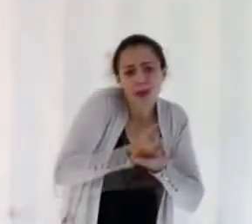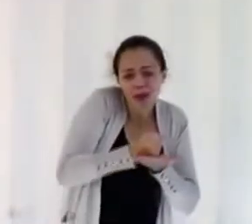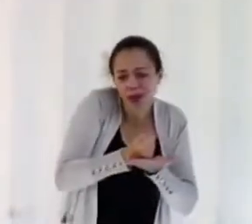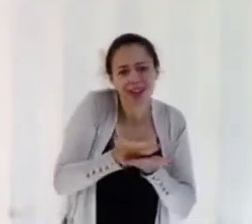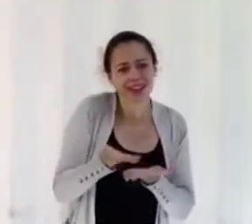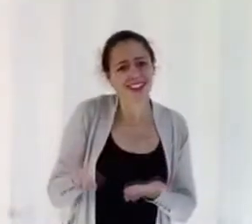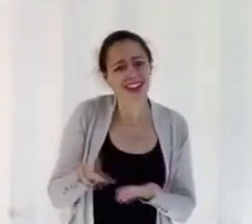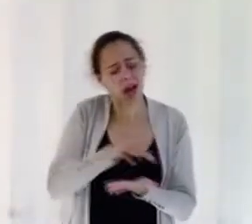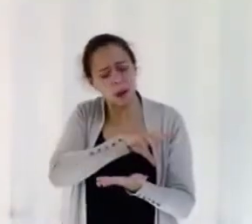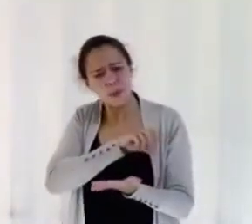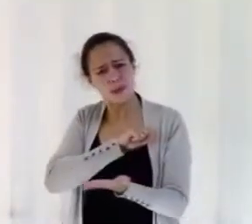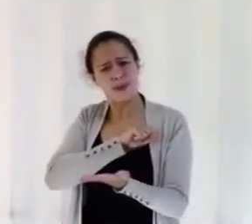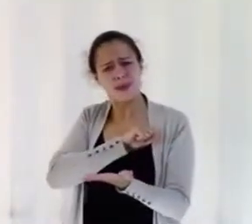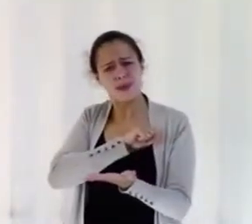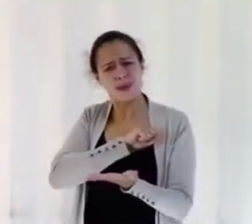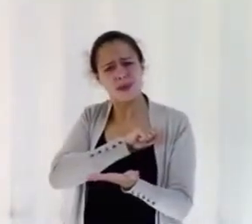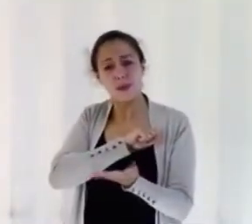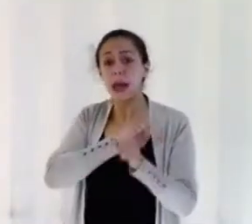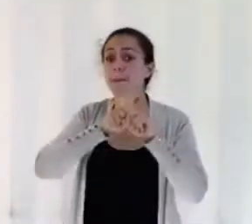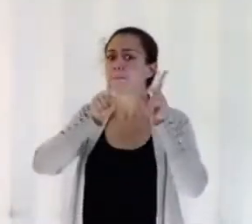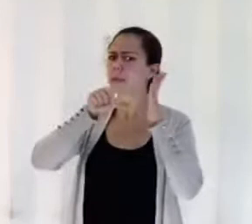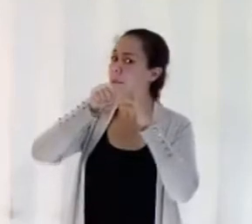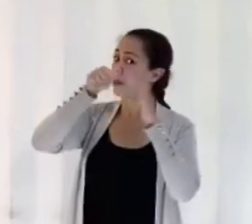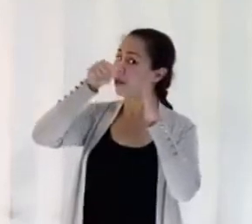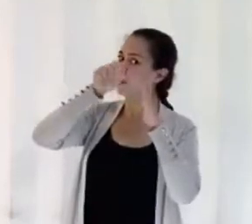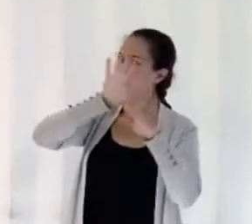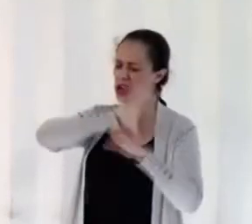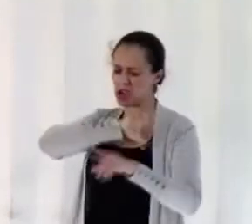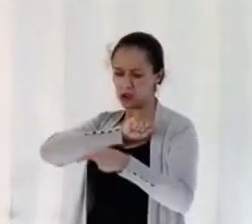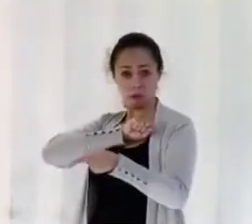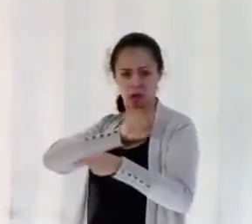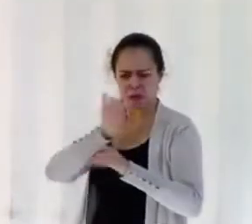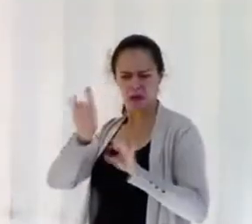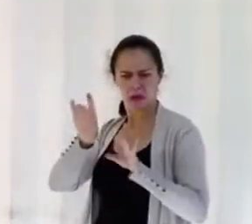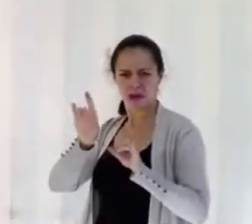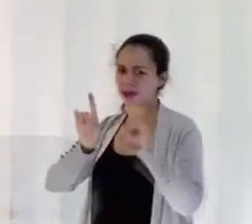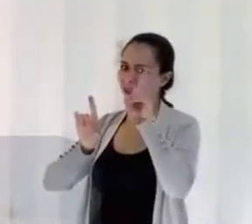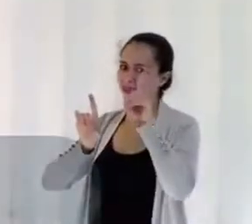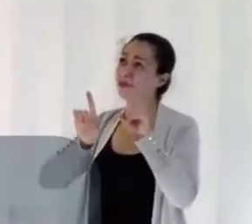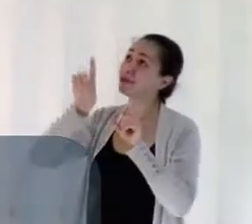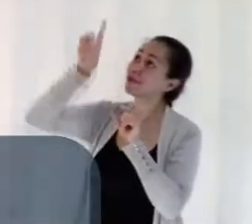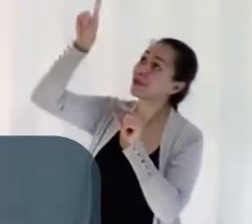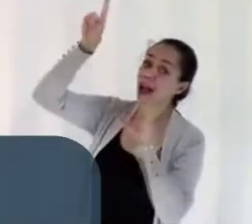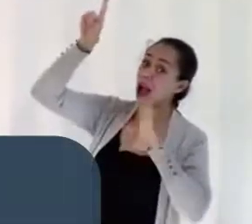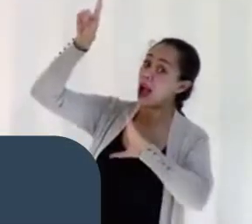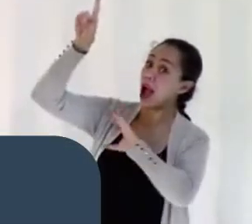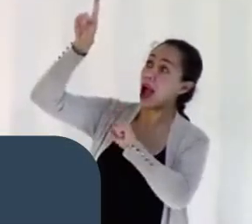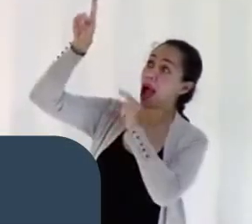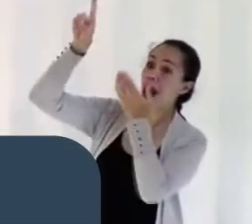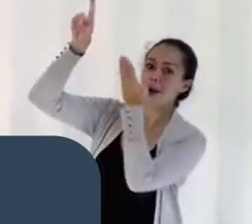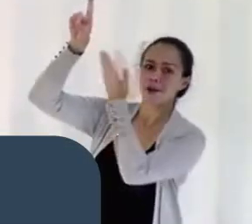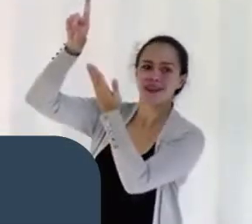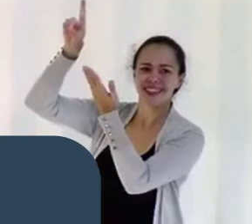próximo se primeiramente amarmos a Deus. É vertical para depois horizontal. E se isso for uma